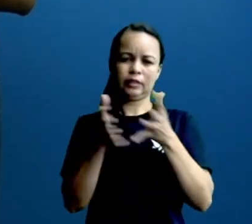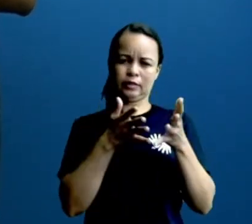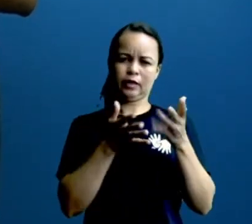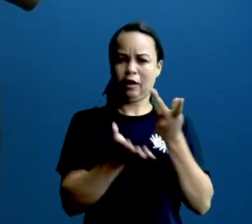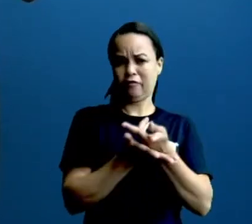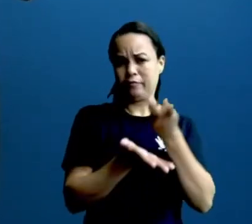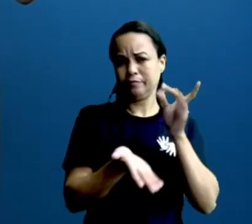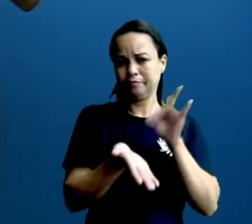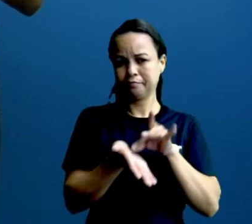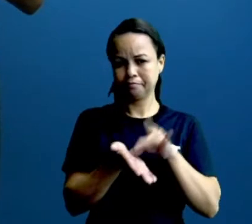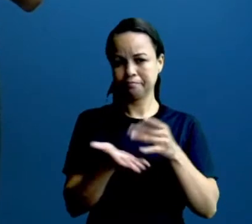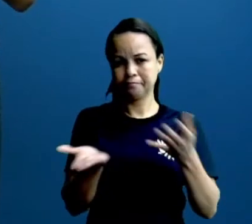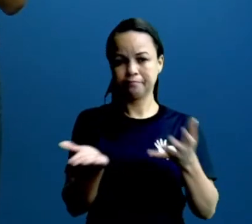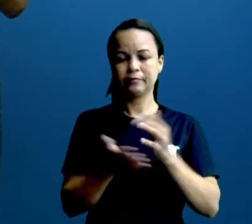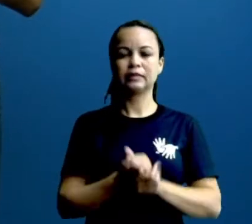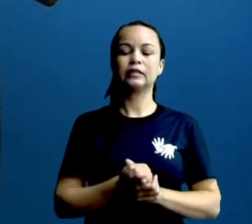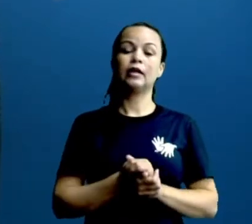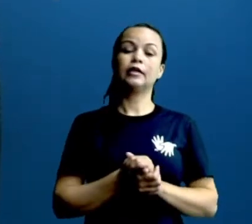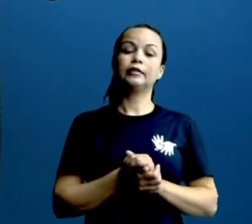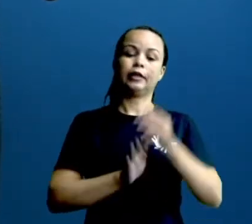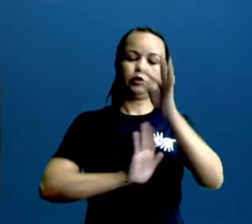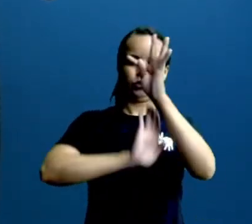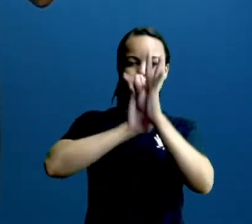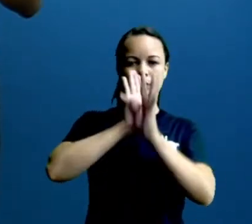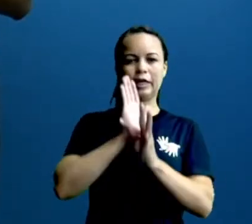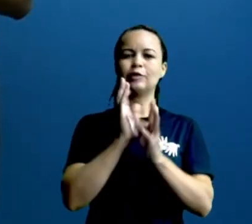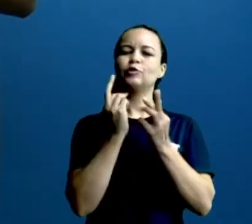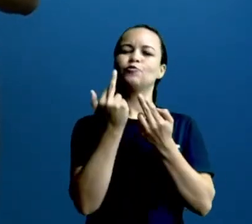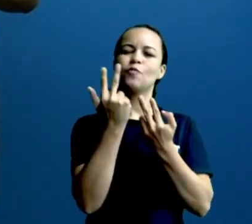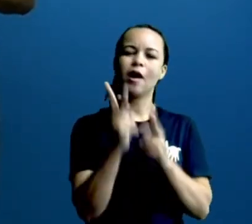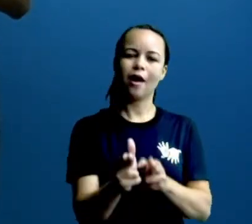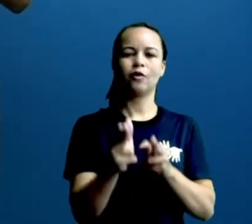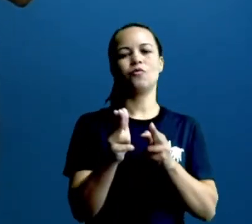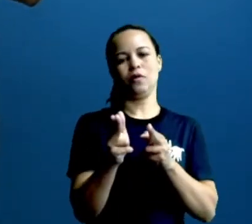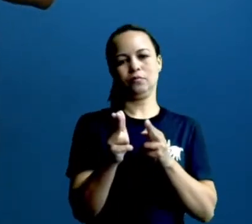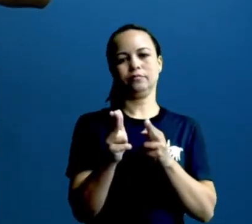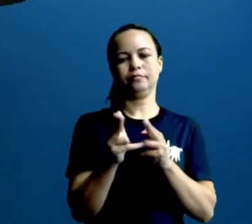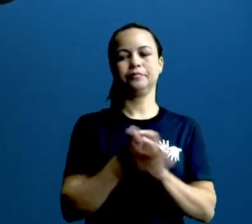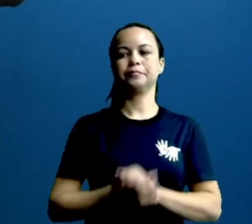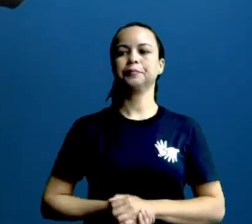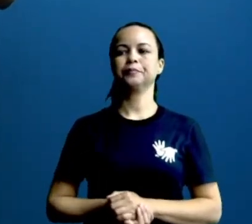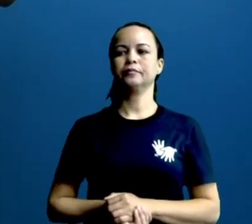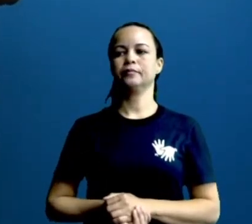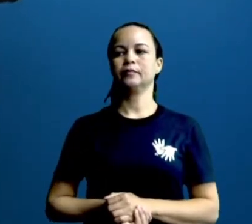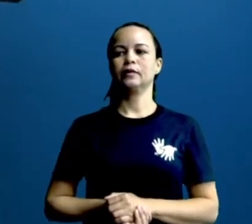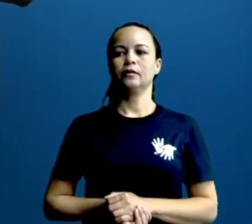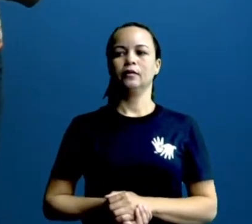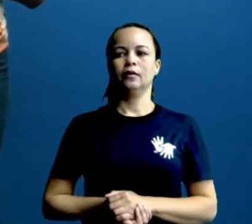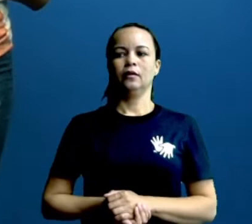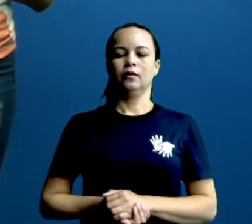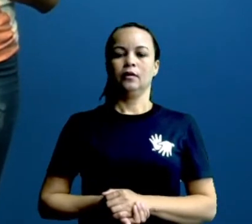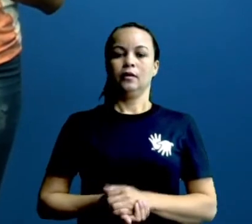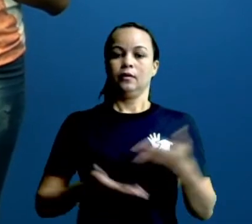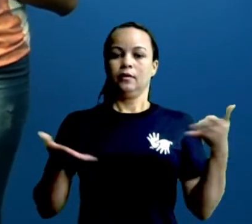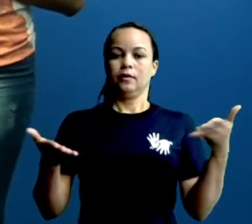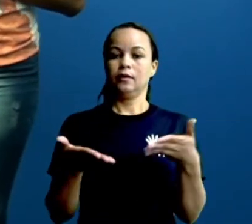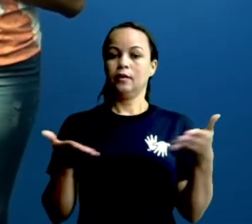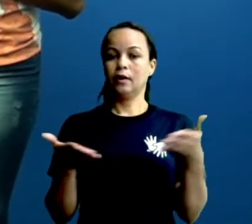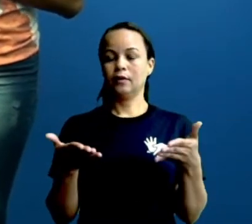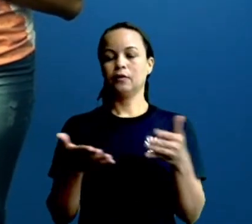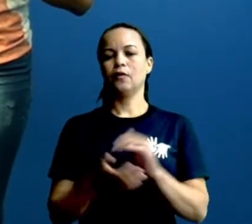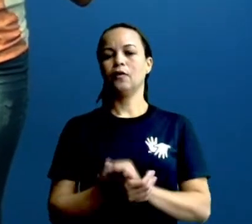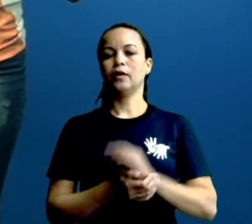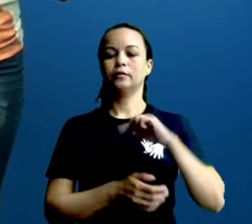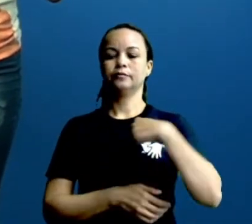assim que acontece? Dentro dos textos acontece a mesma coisa. Bom, mas agora a